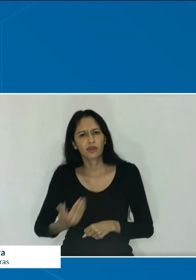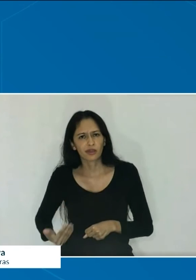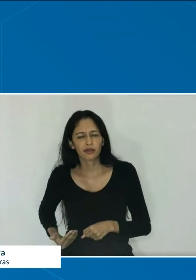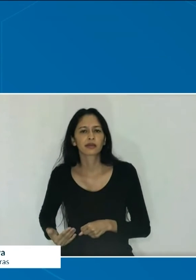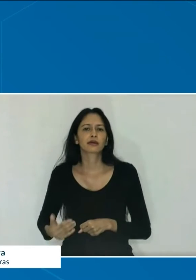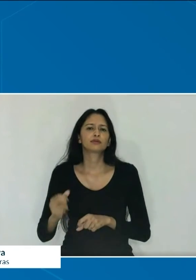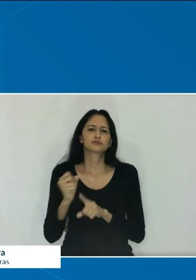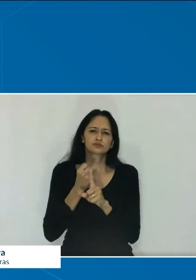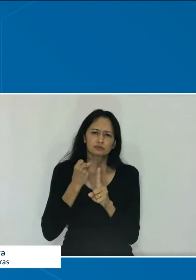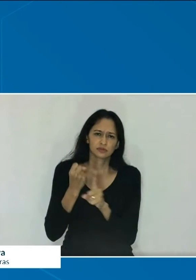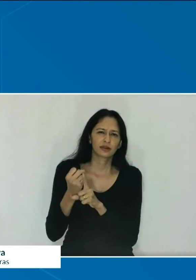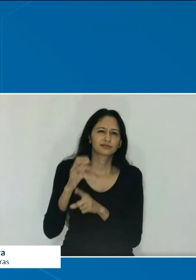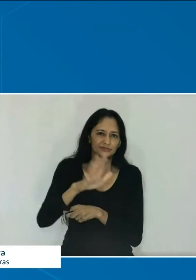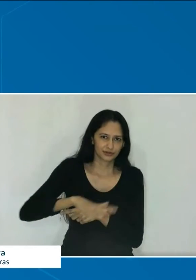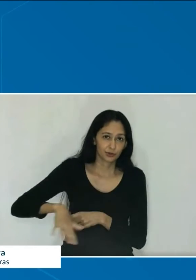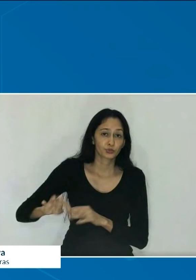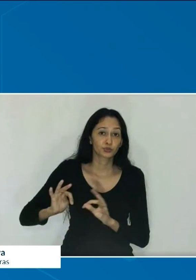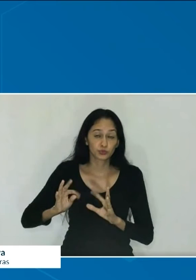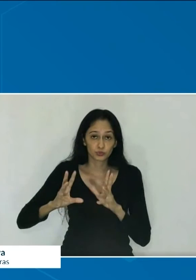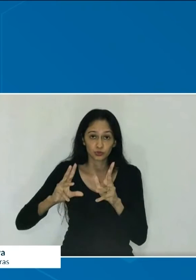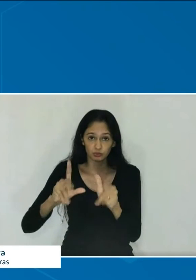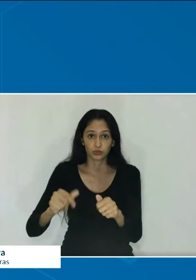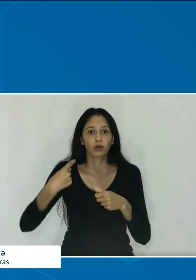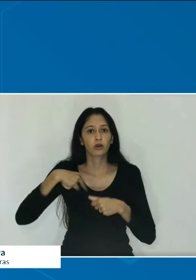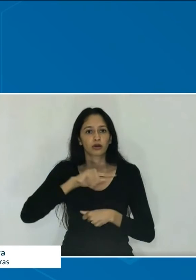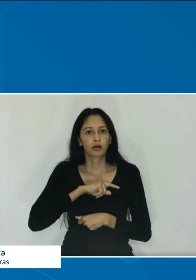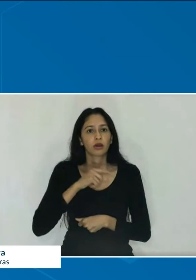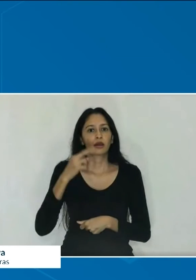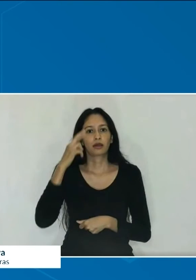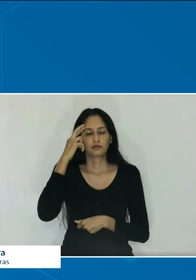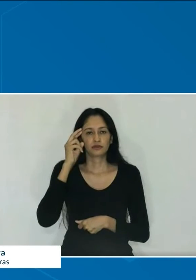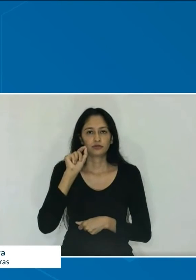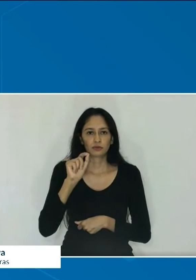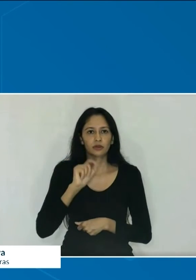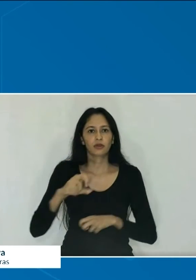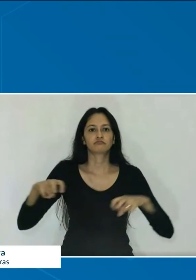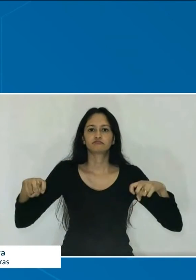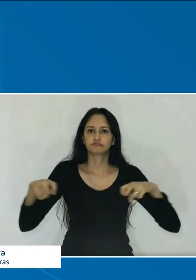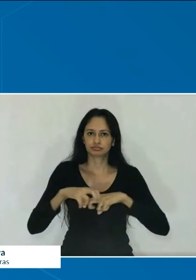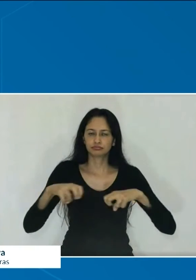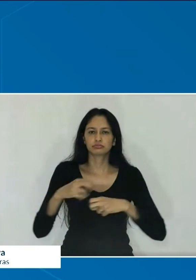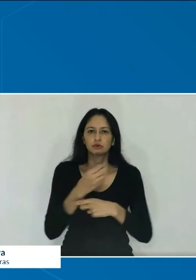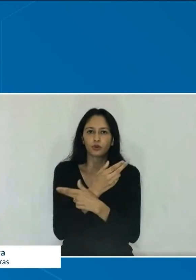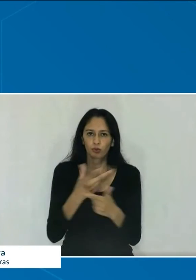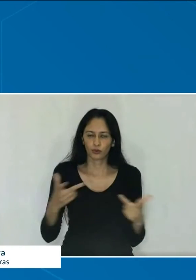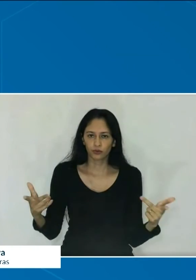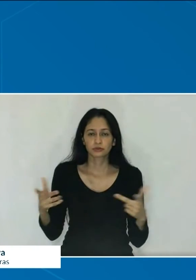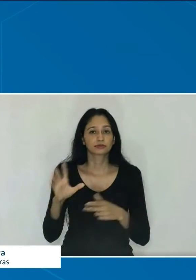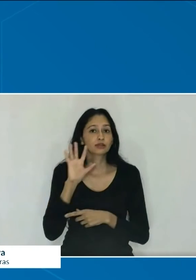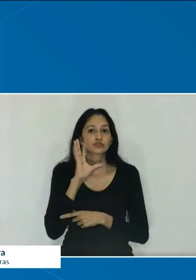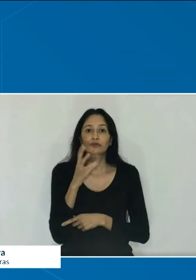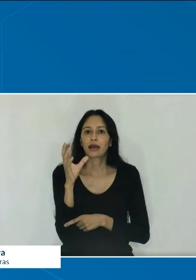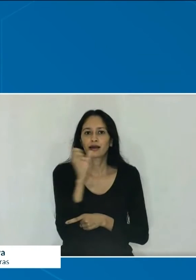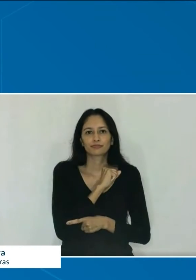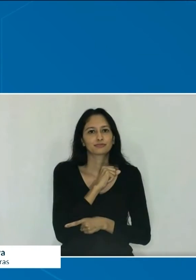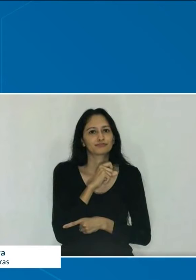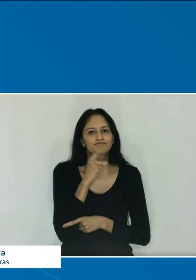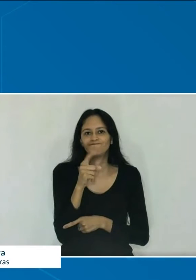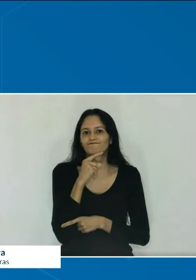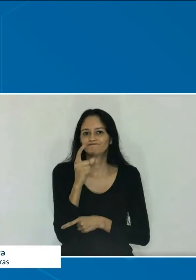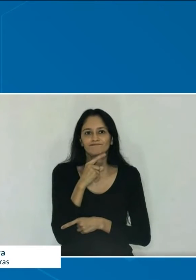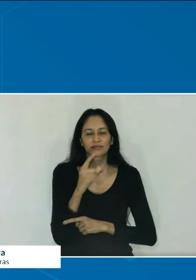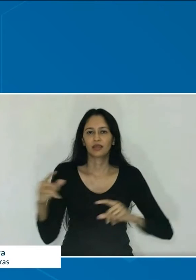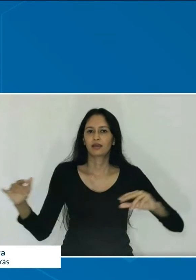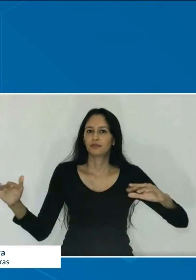da sociedade, é que nós temos que pensar que em transporte e mobilidade não existem soluções rápidas, e nós temos